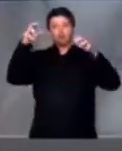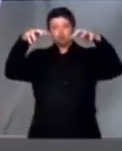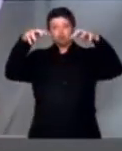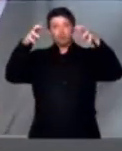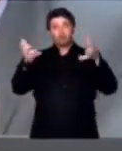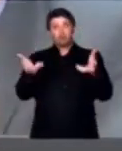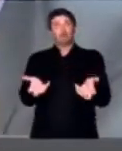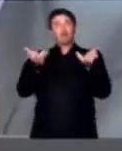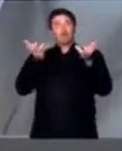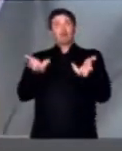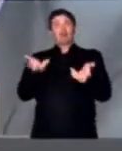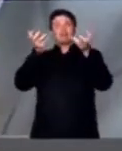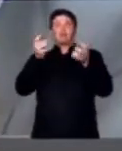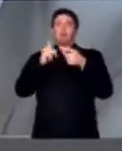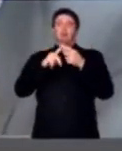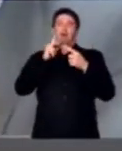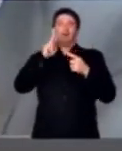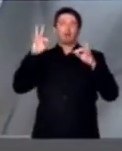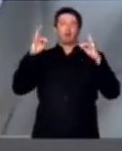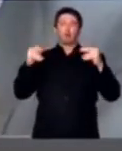resto tudo eu já vi.